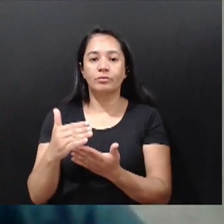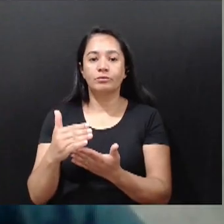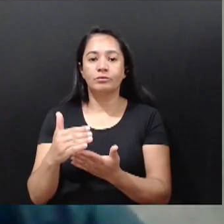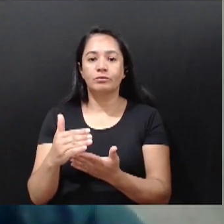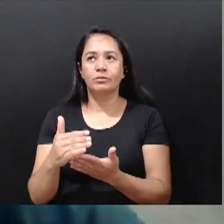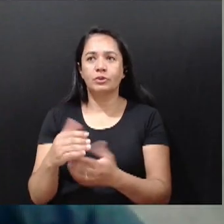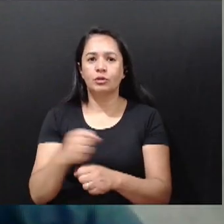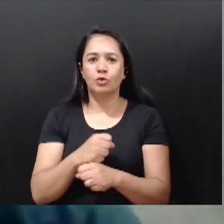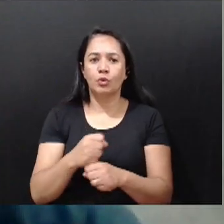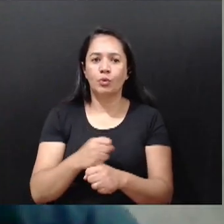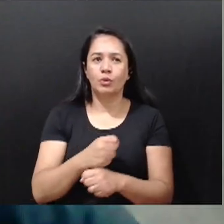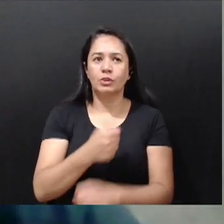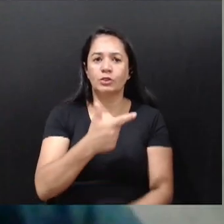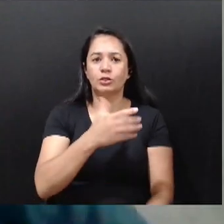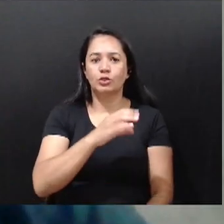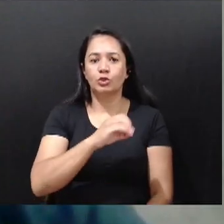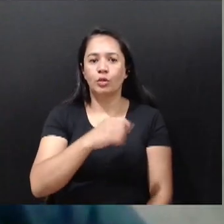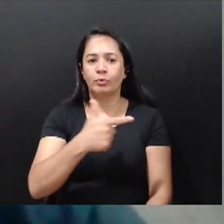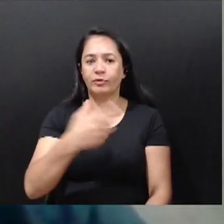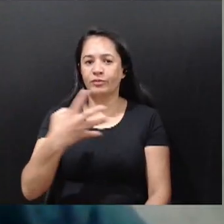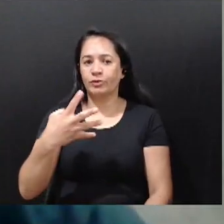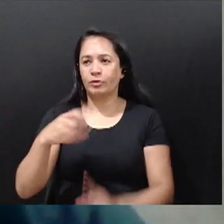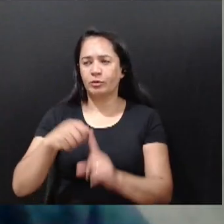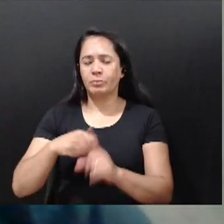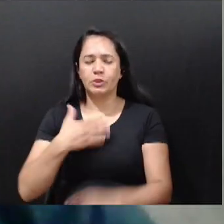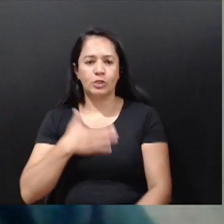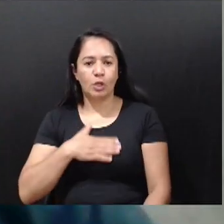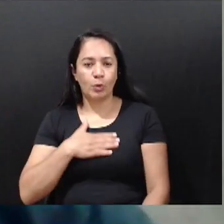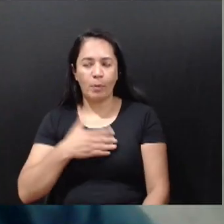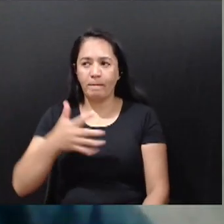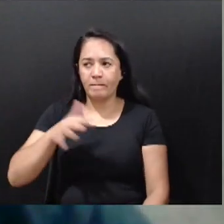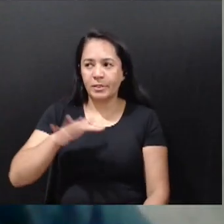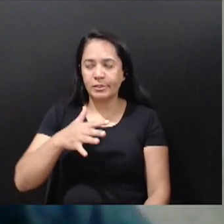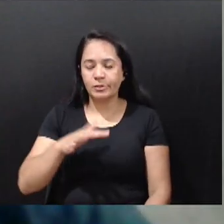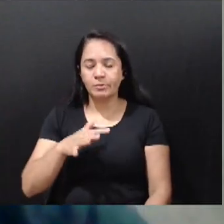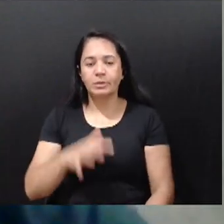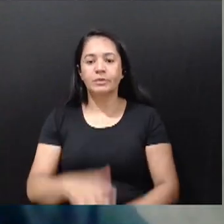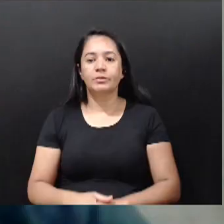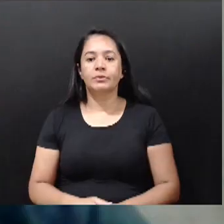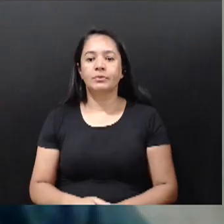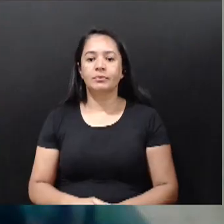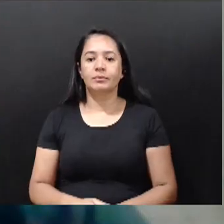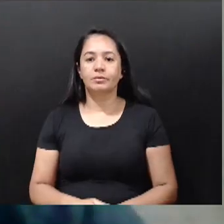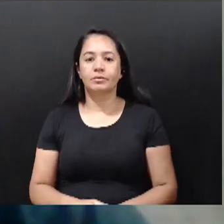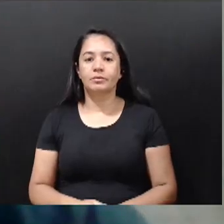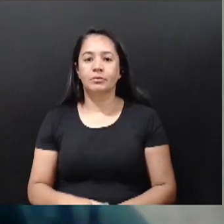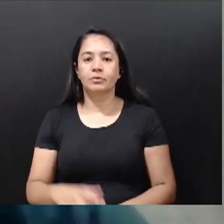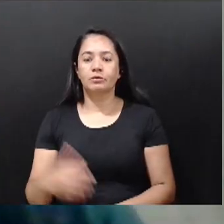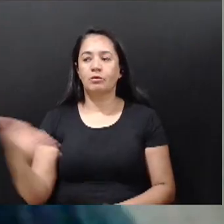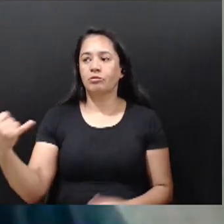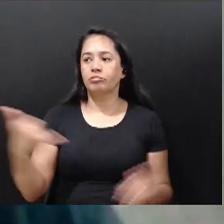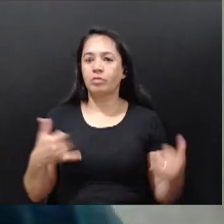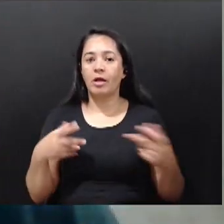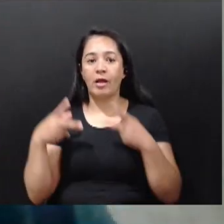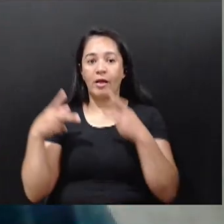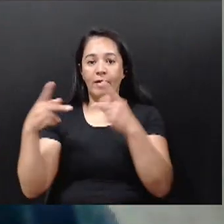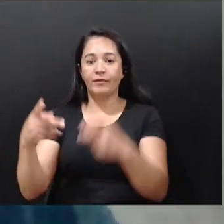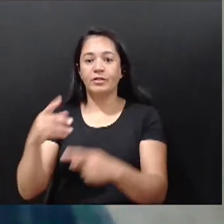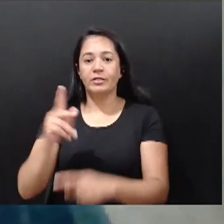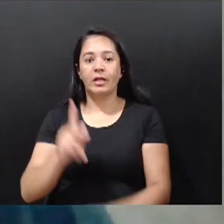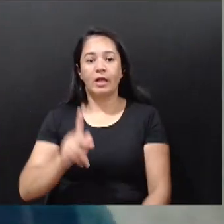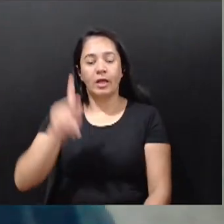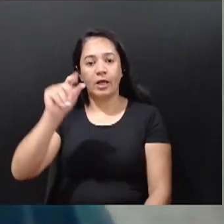em agosto, para ser mais preciso, de 2024. Nós recebemos a visita da Kátia Birk, que ela é